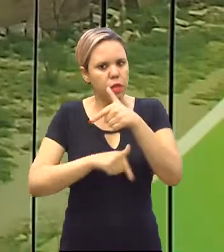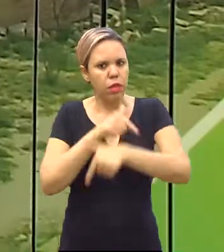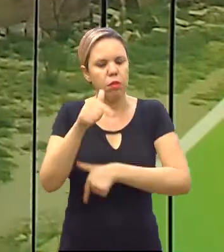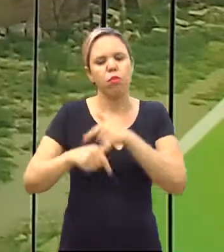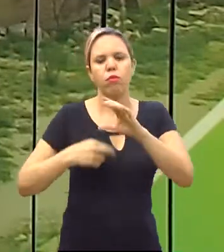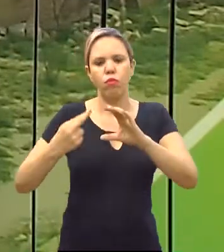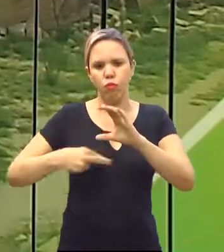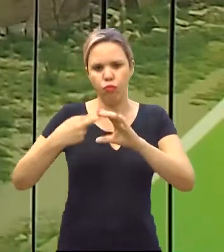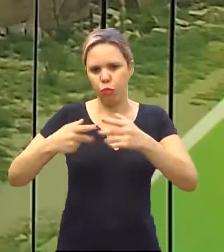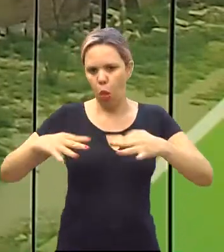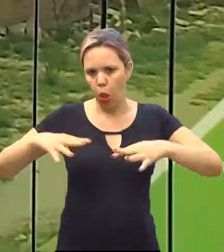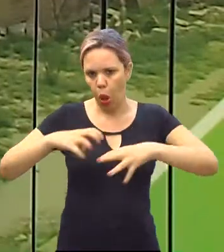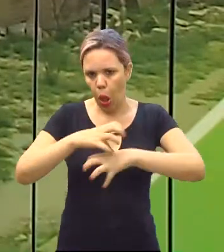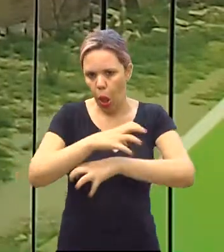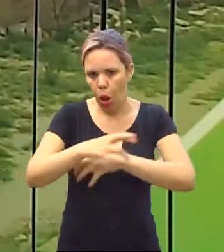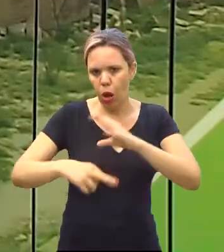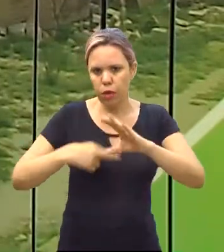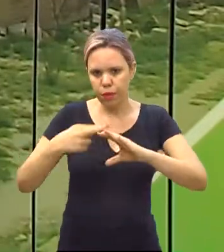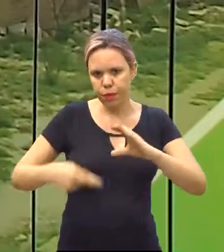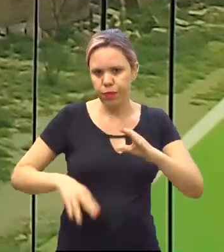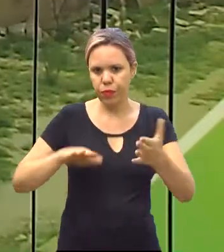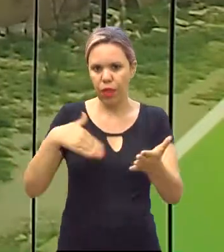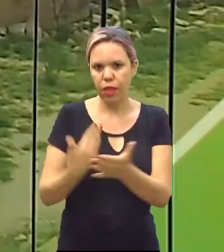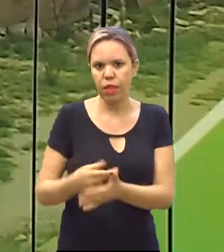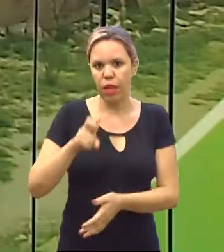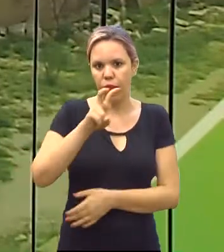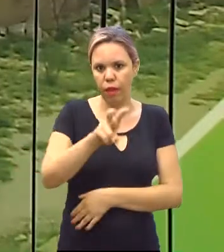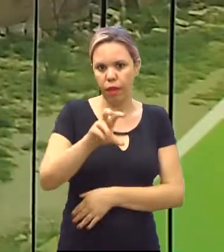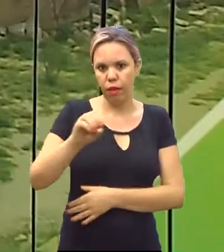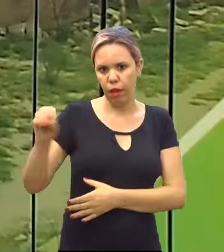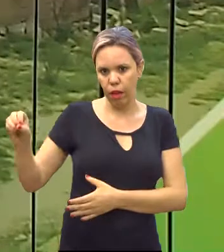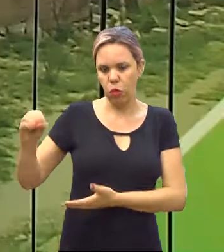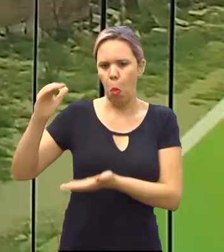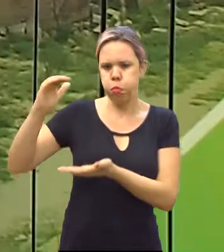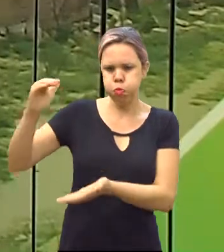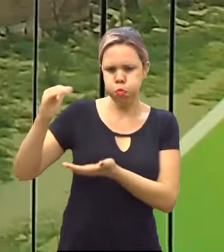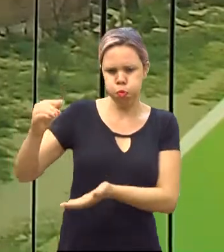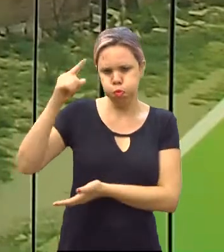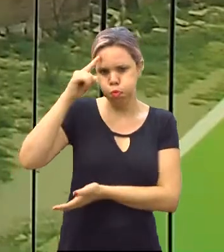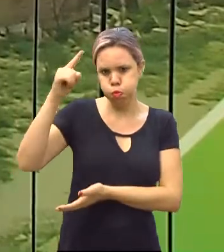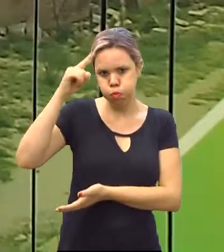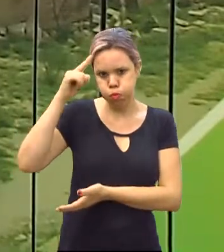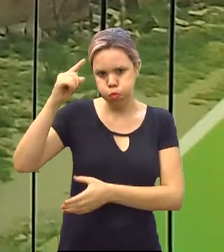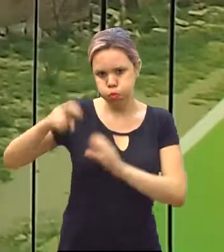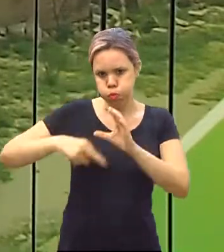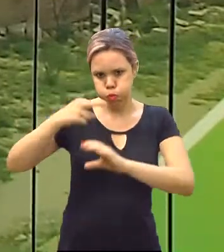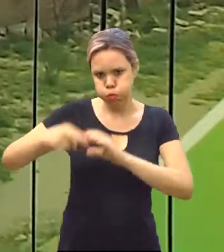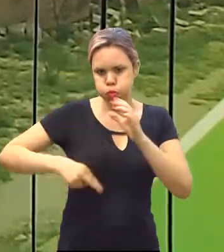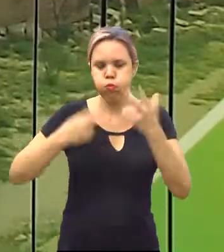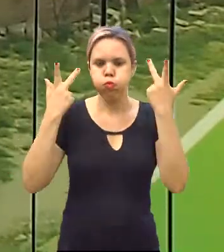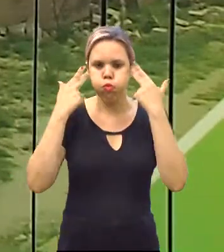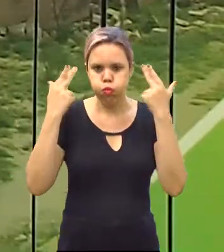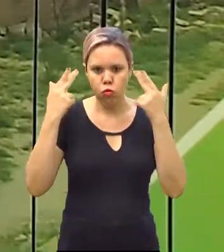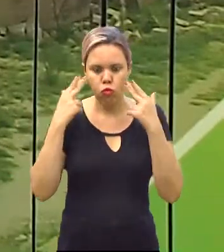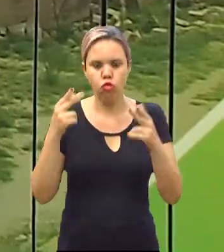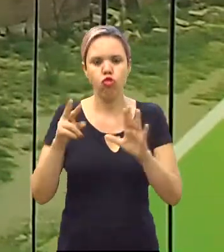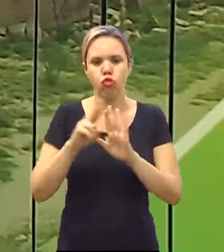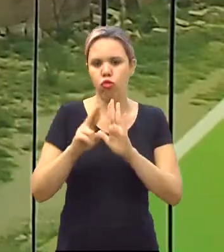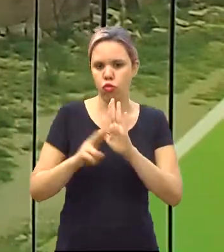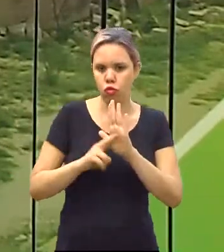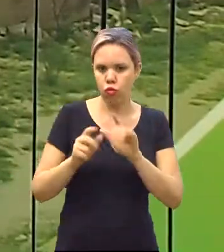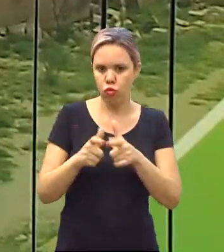e vermicompostagem de até 500 quilos por dia de resíduos orgânicos. A normativa